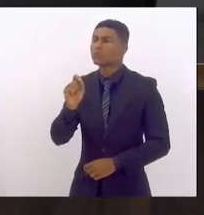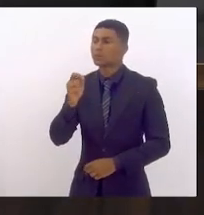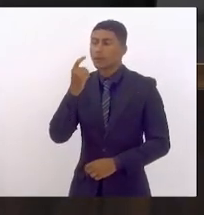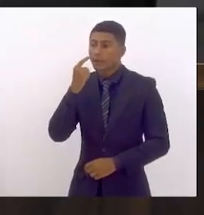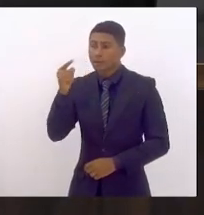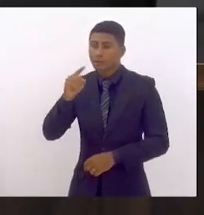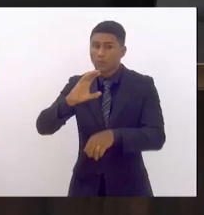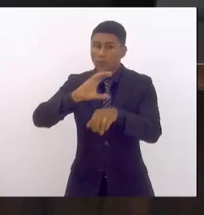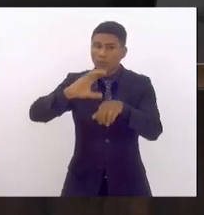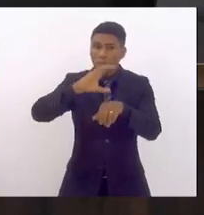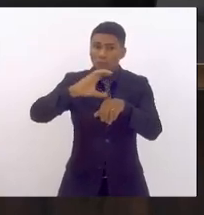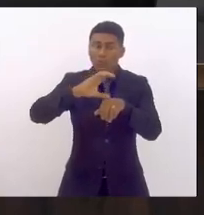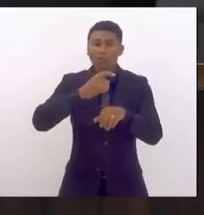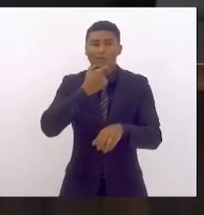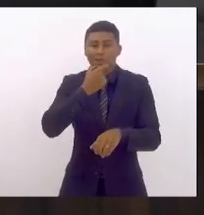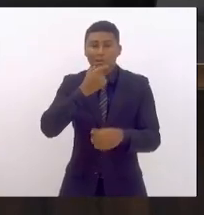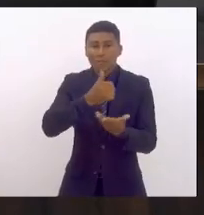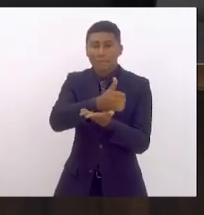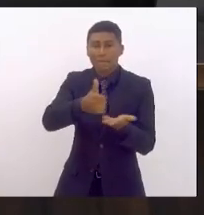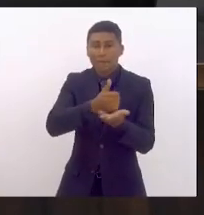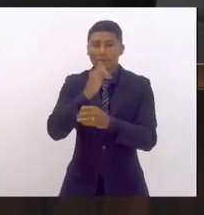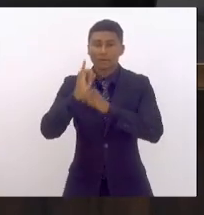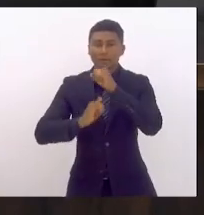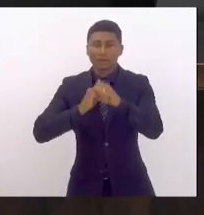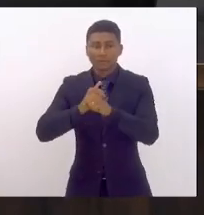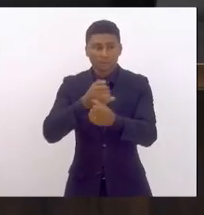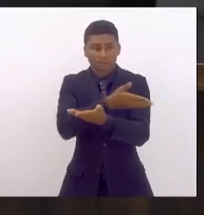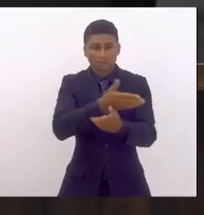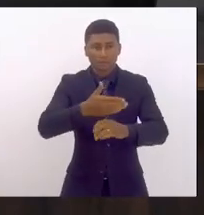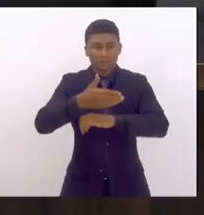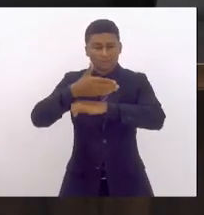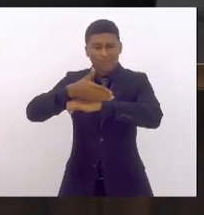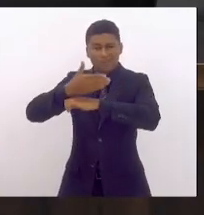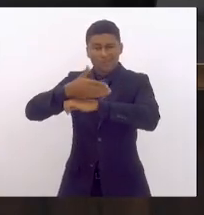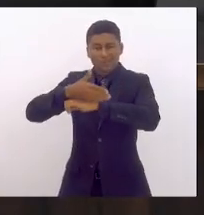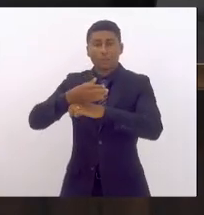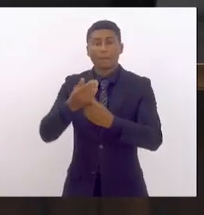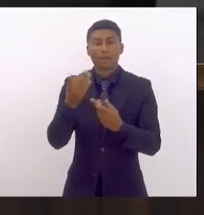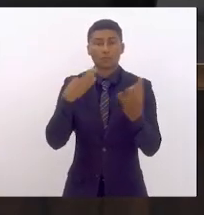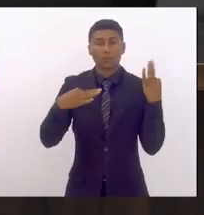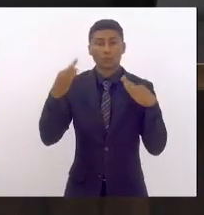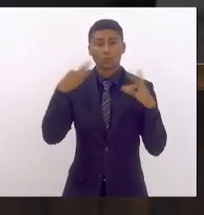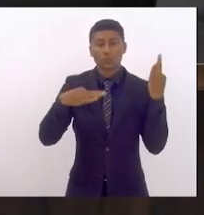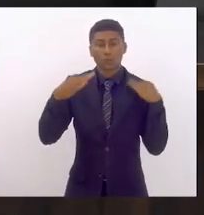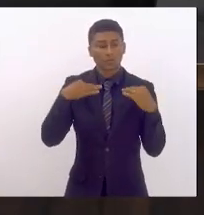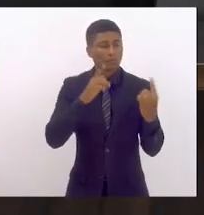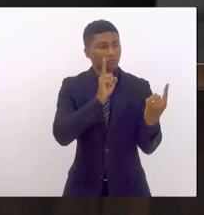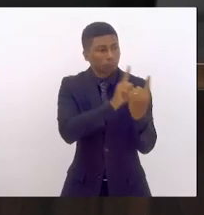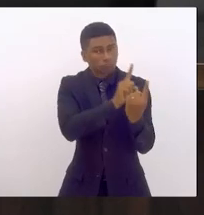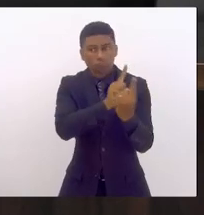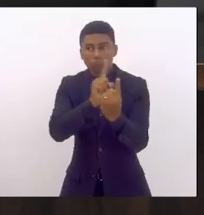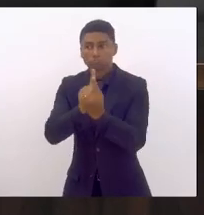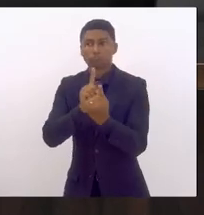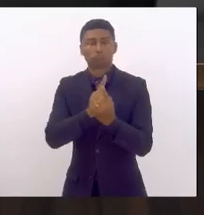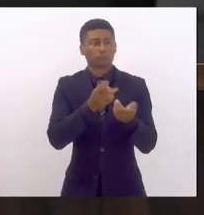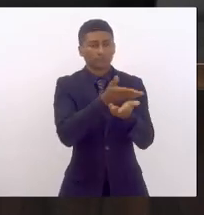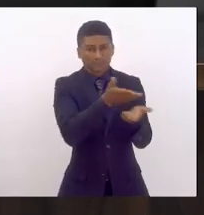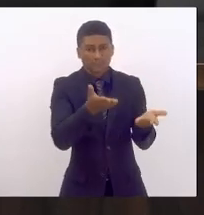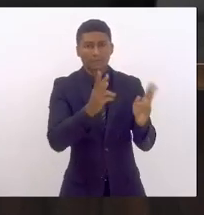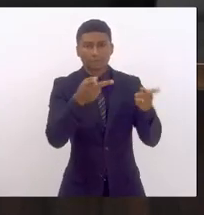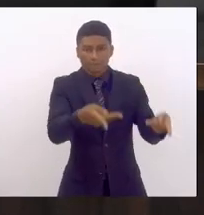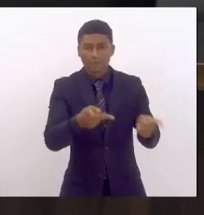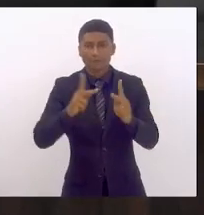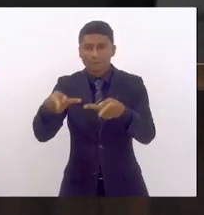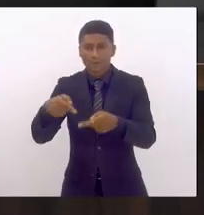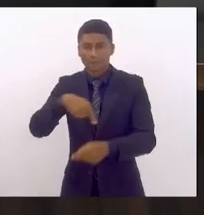gratuito de inglês básico pela internet para taxista para melhorar atendimento ao turistas estrangeiros que visitam o